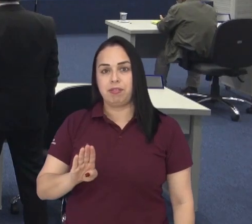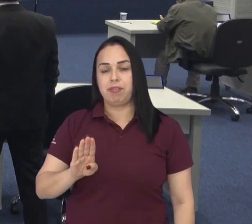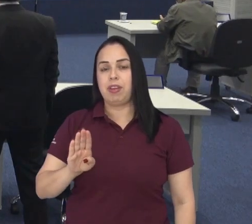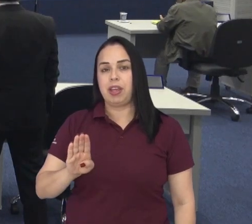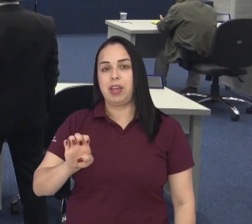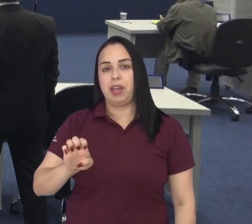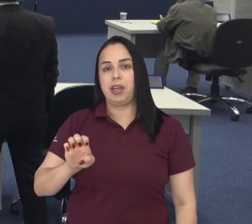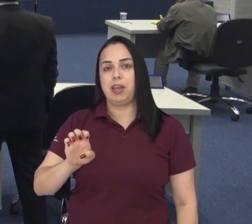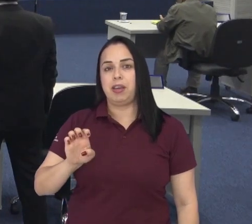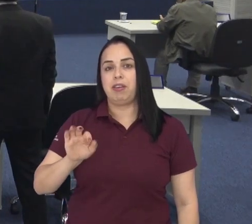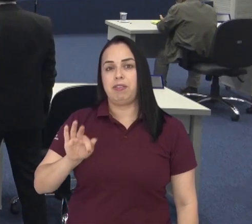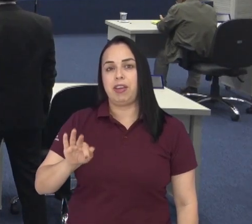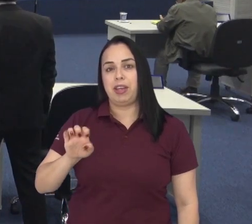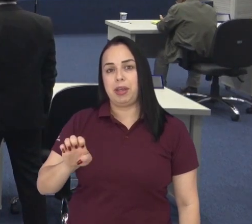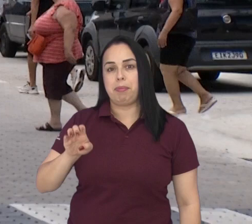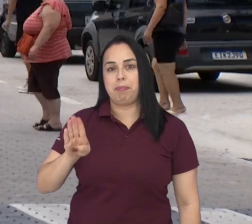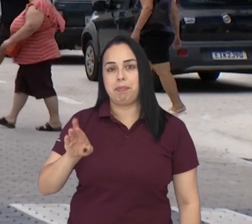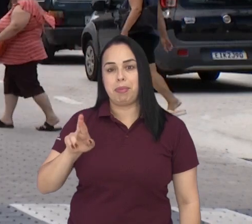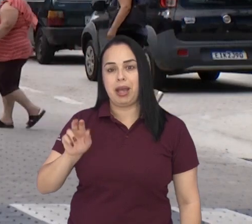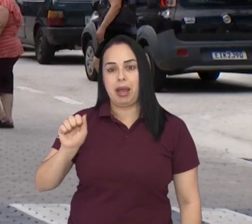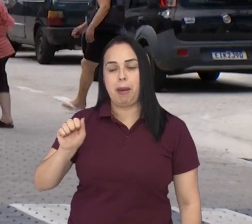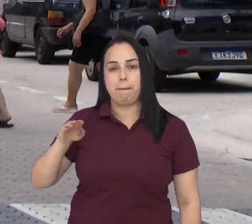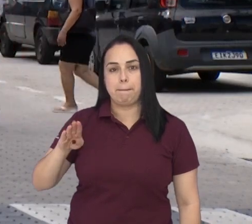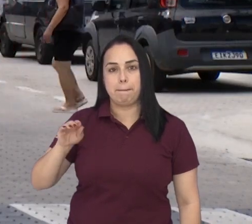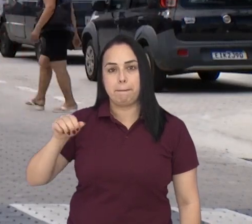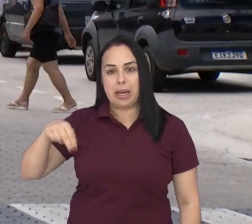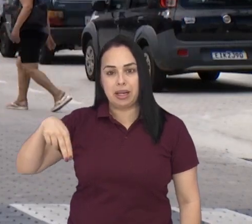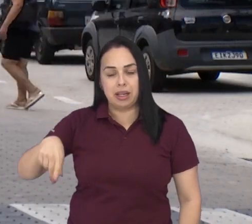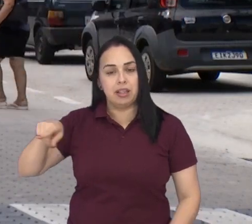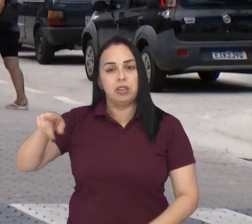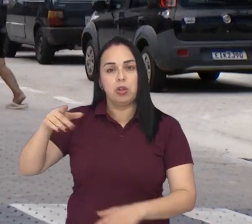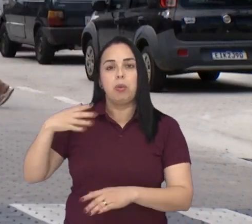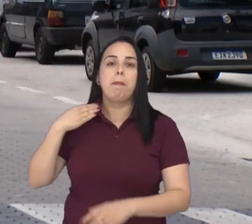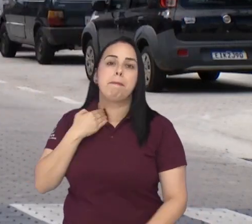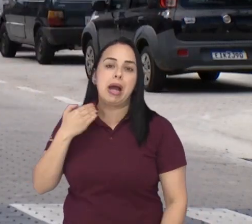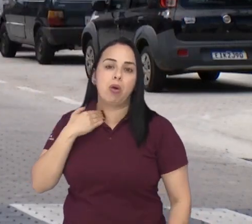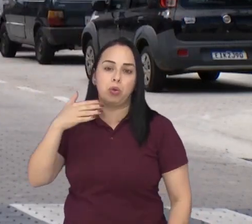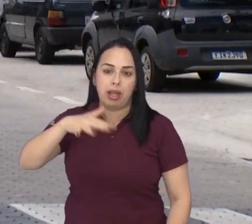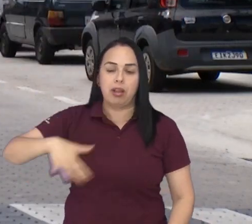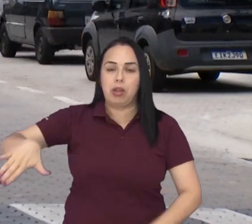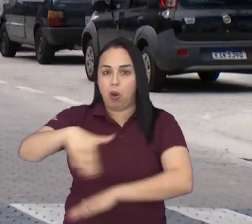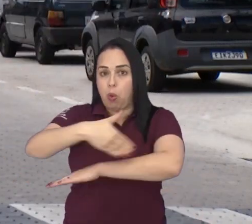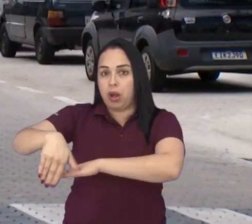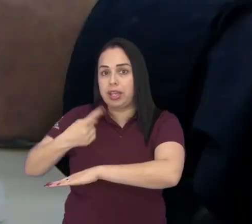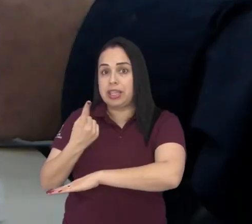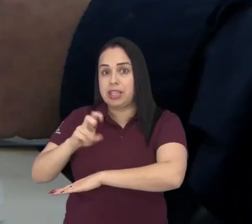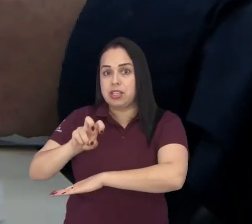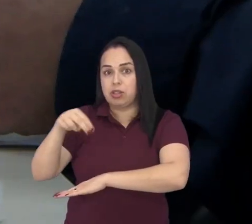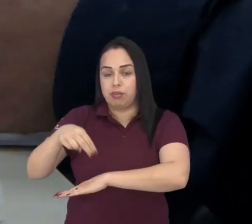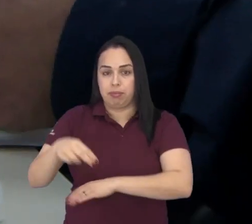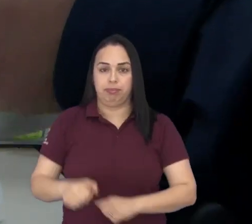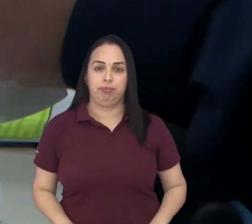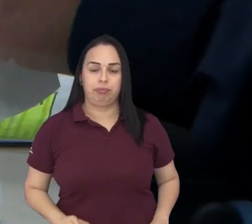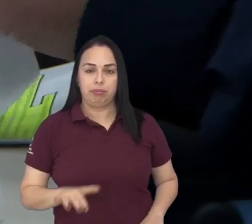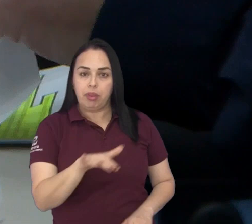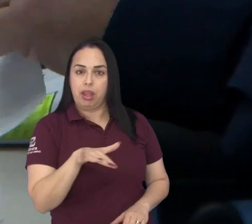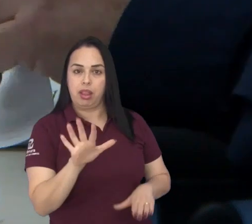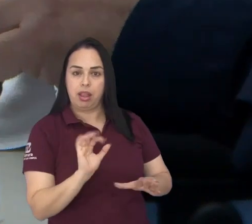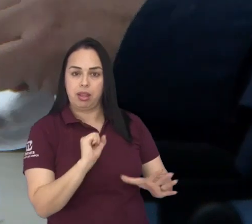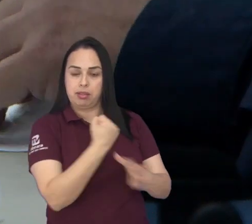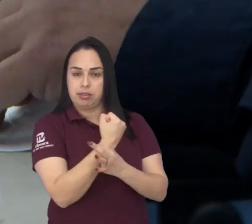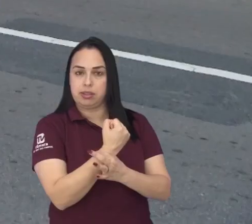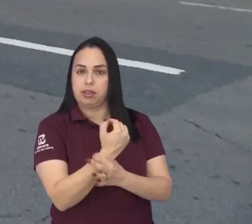FEBRABAN, para estudar a implantação de uma unidade bancária pública na Rua 15 de Novembro, no centro. Na área da